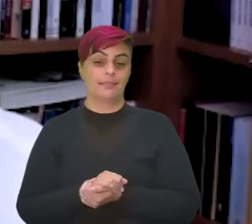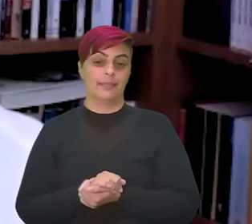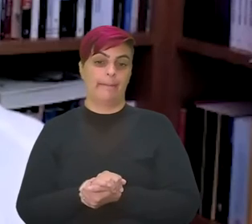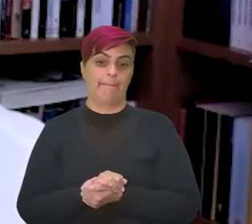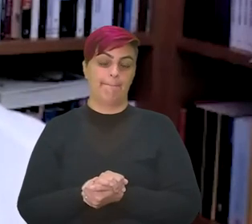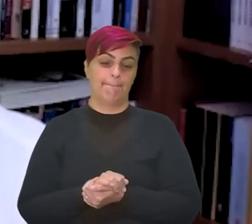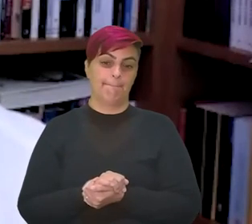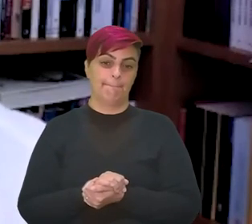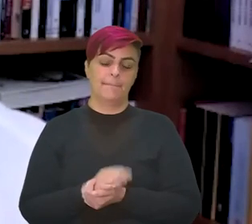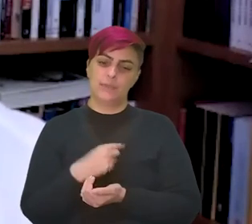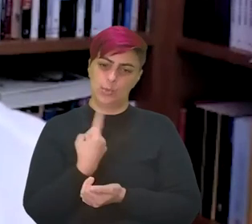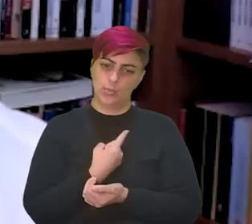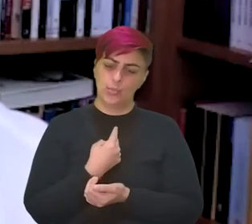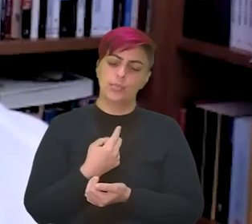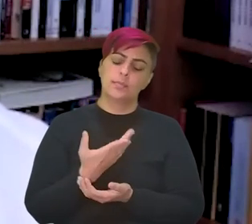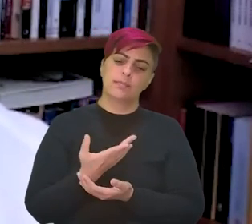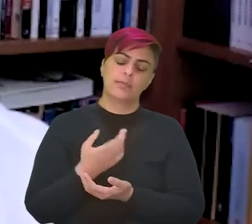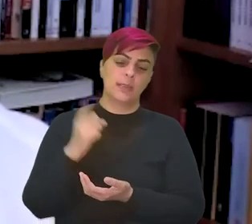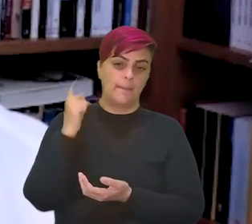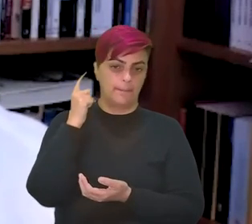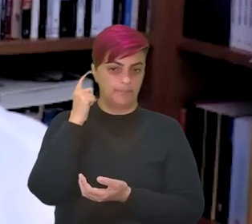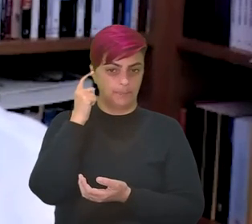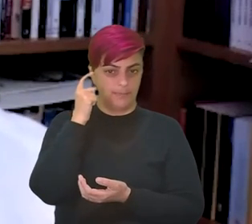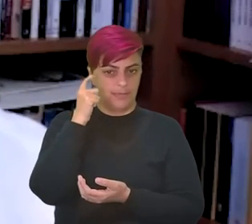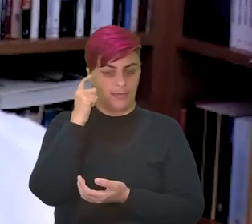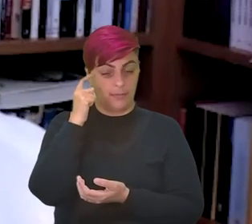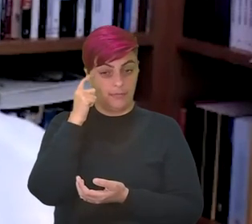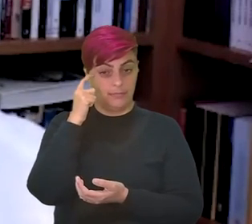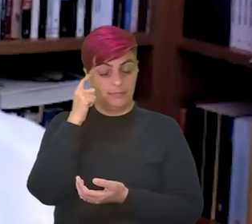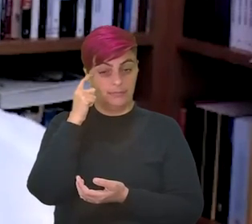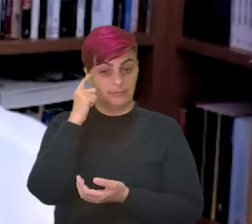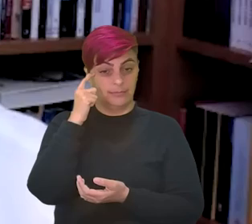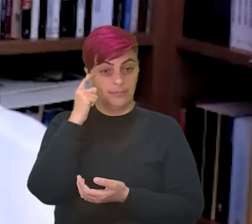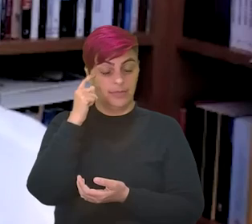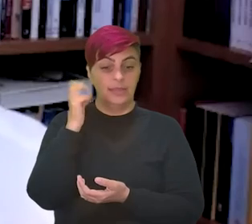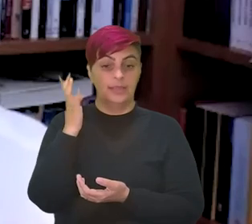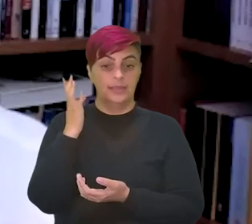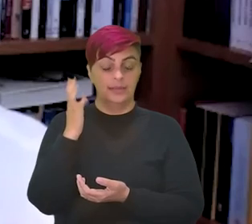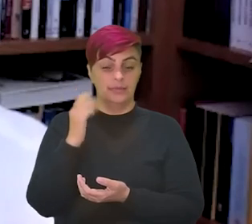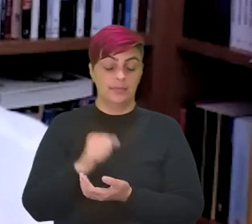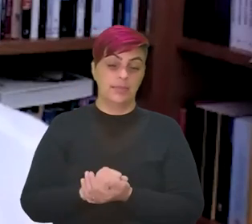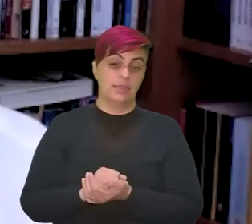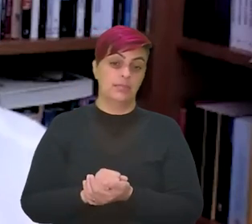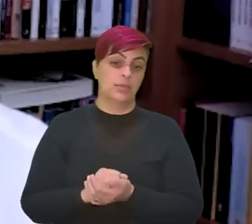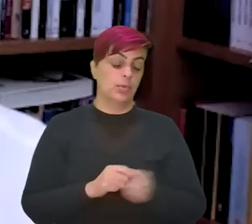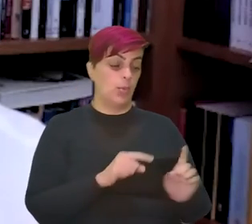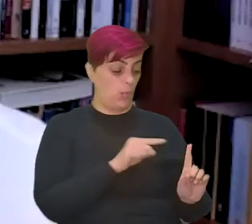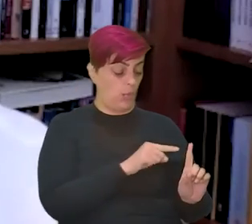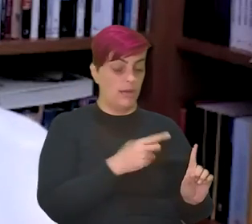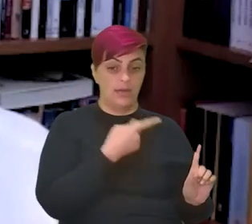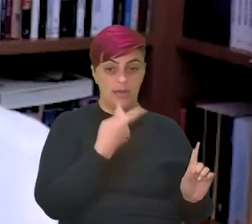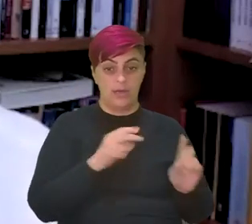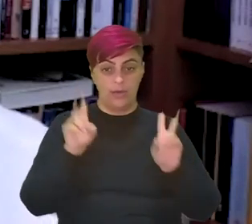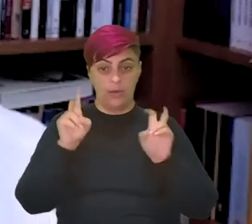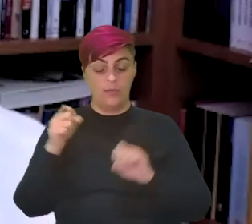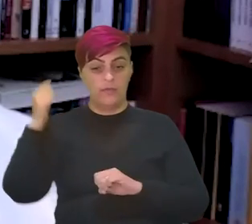né? Quando a gente fala, às vezes, em mentalidade, a gente está falando, o Malinowski,